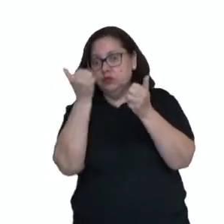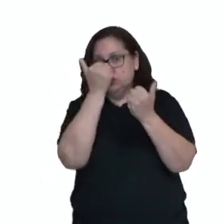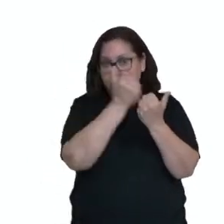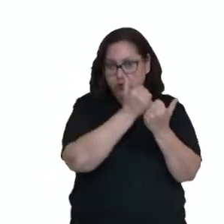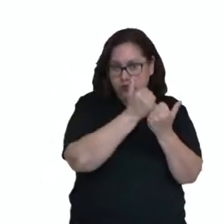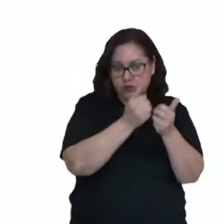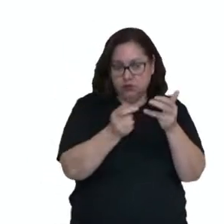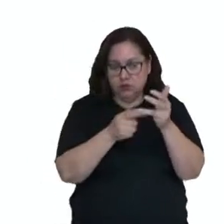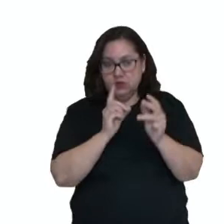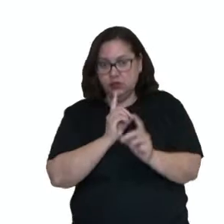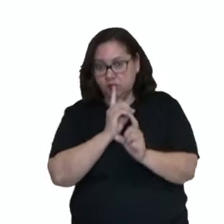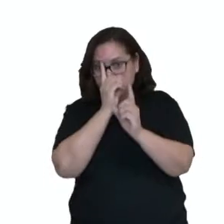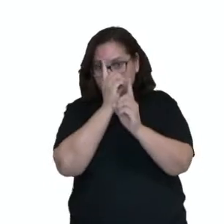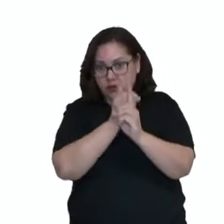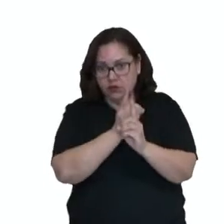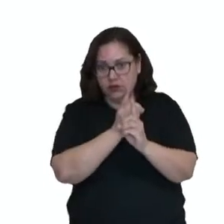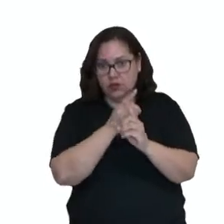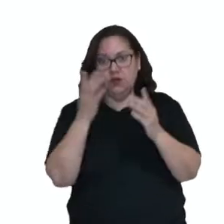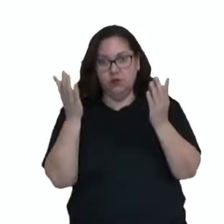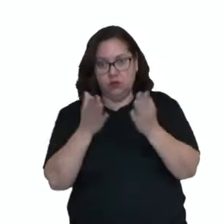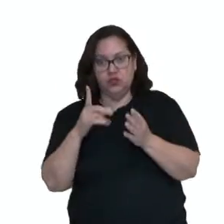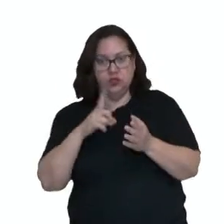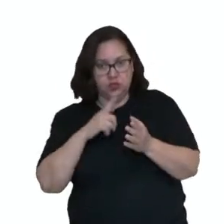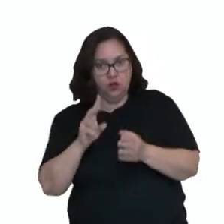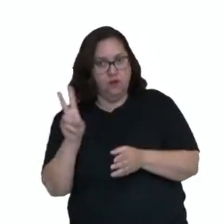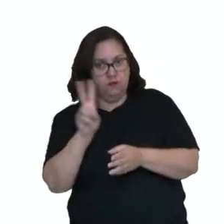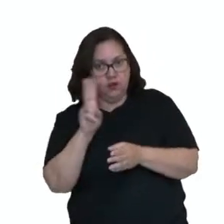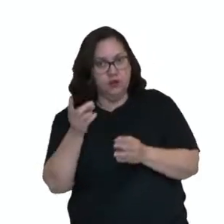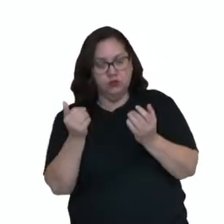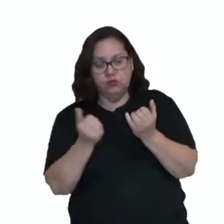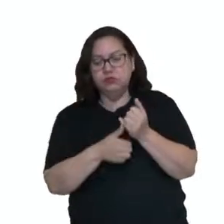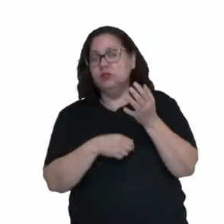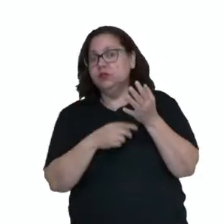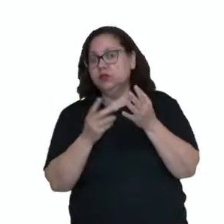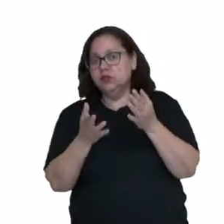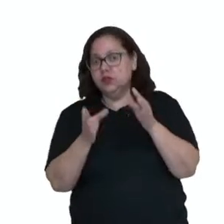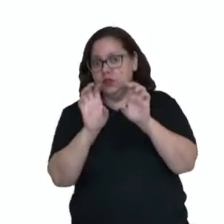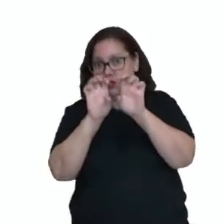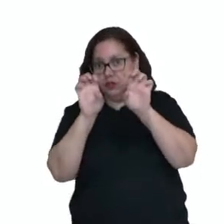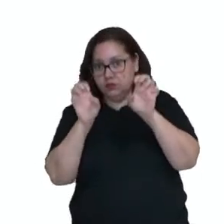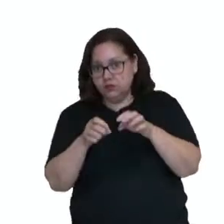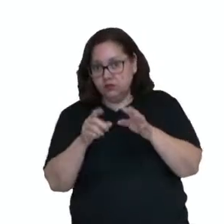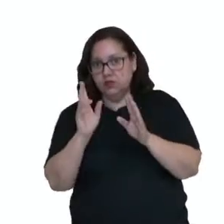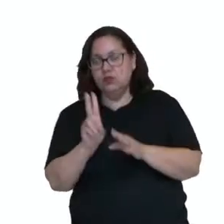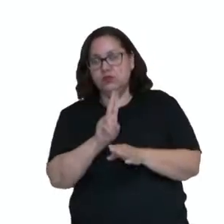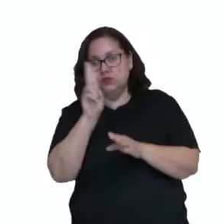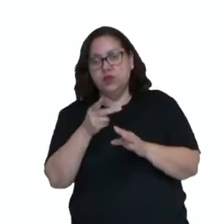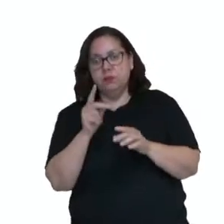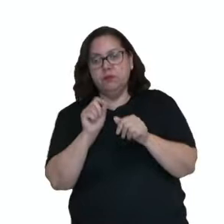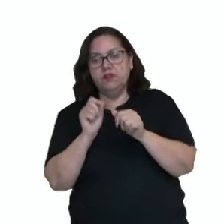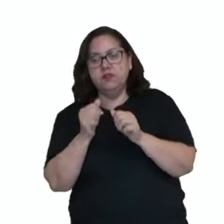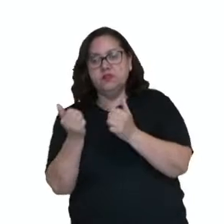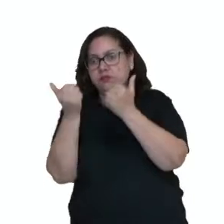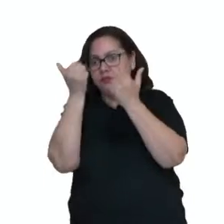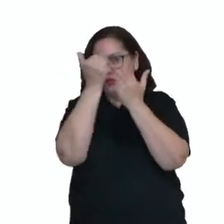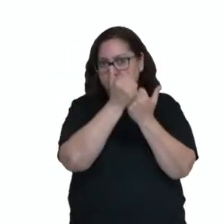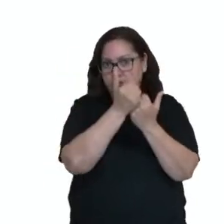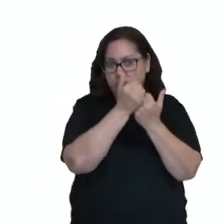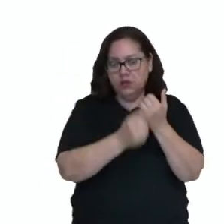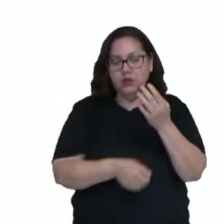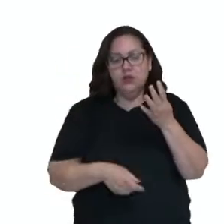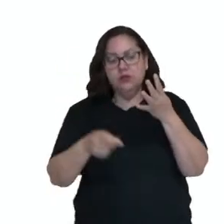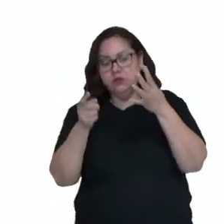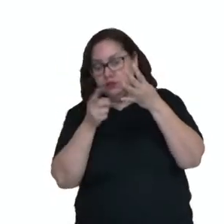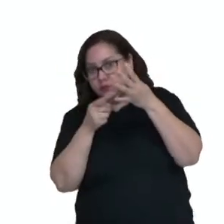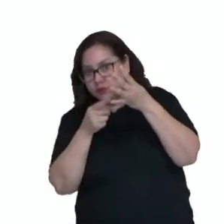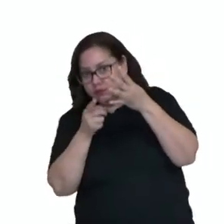a incógnita encontrada, que agora eu já tenho um valor para ela, na equação que eu usei para fazer a substituição. E